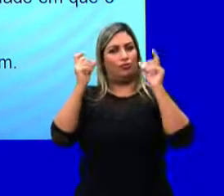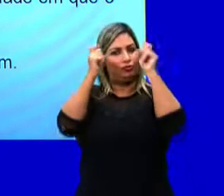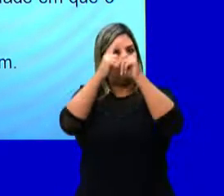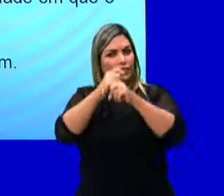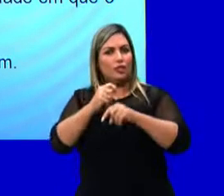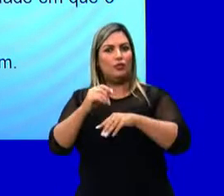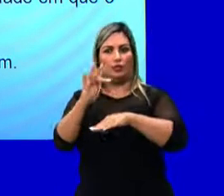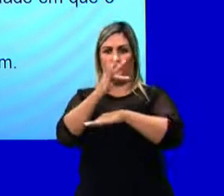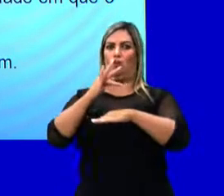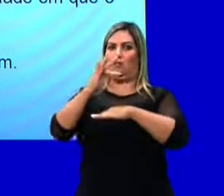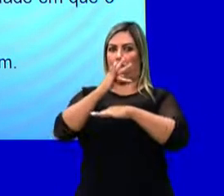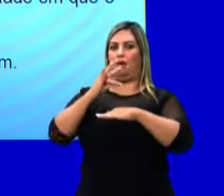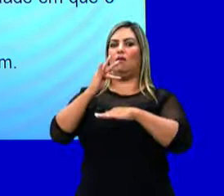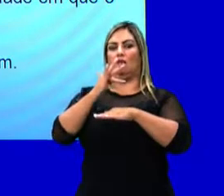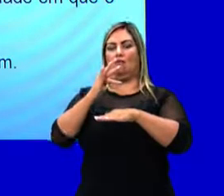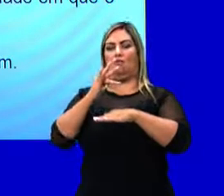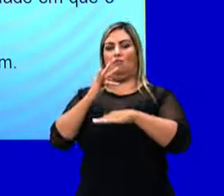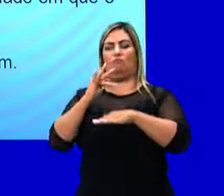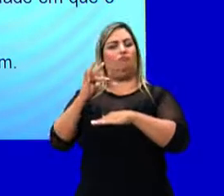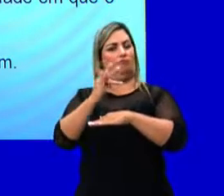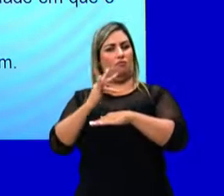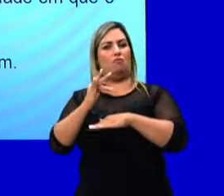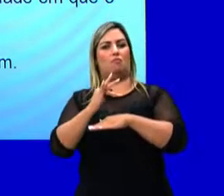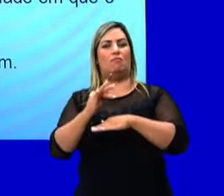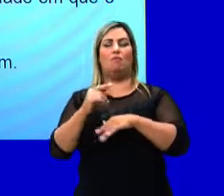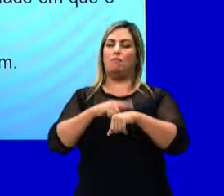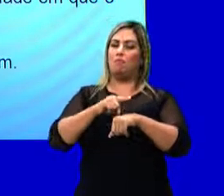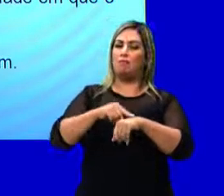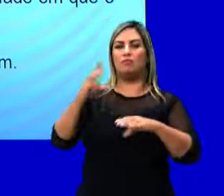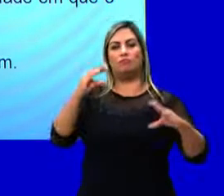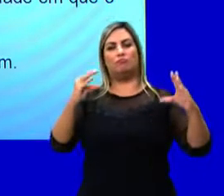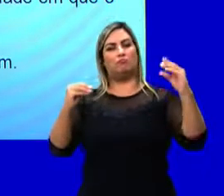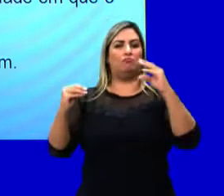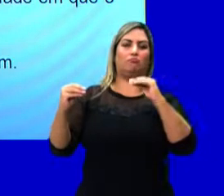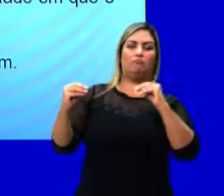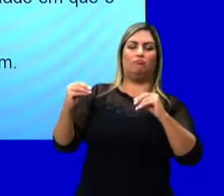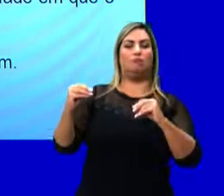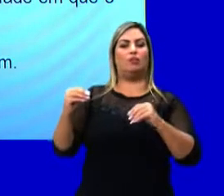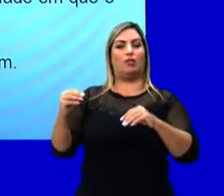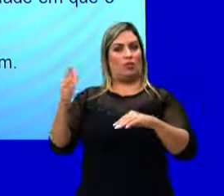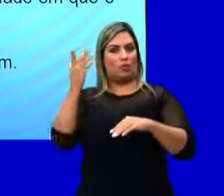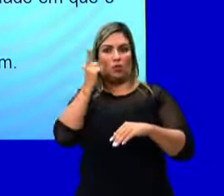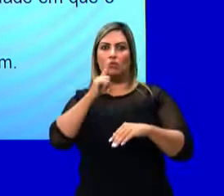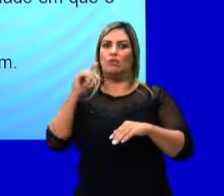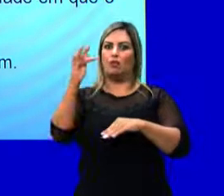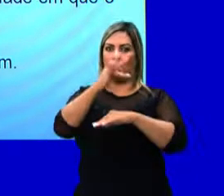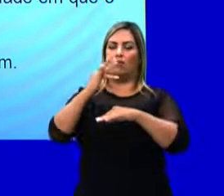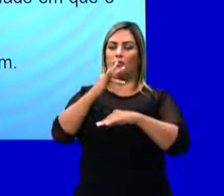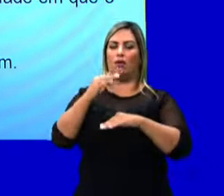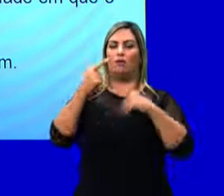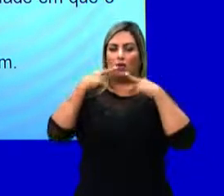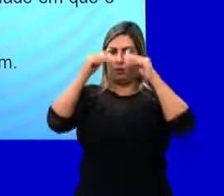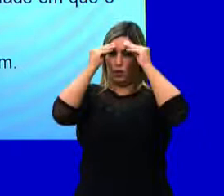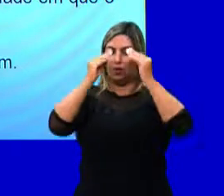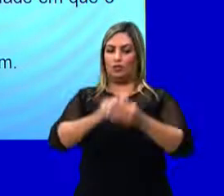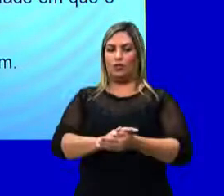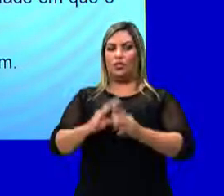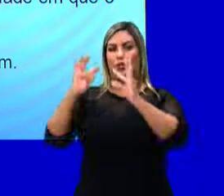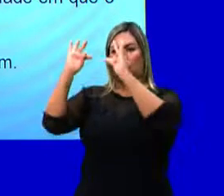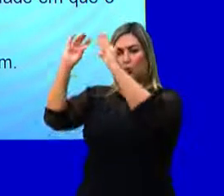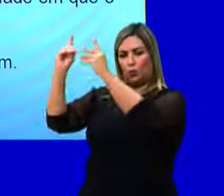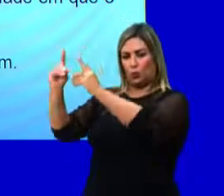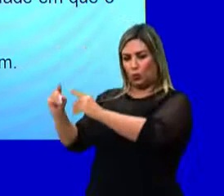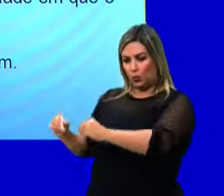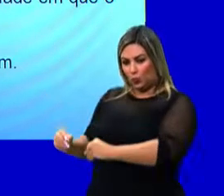rebuscada, né, indicando formalidade de uma situação e domínio padrão da linguagem. Então, todas que se